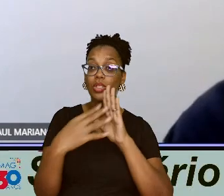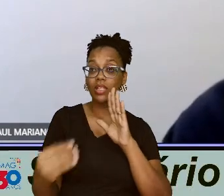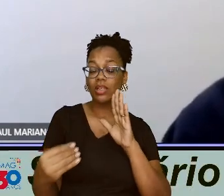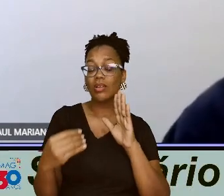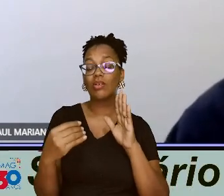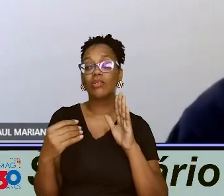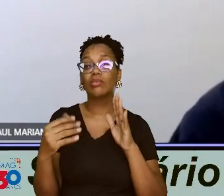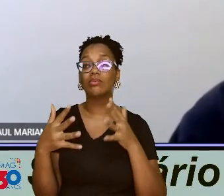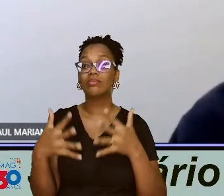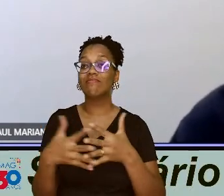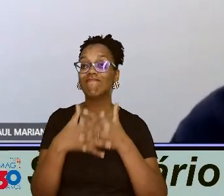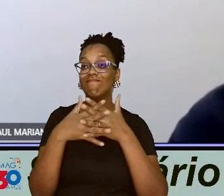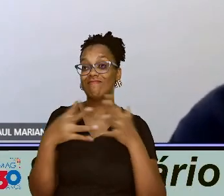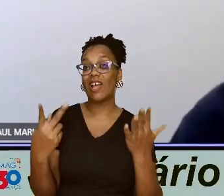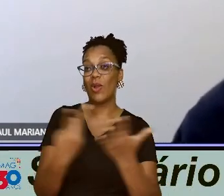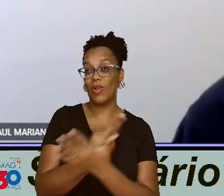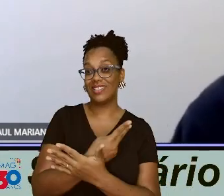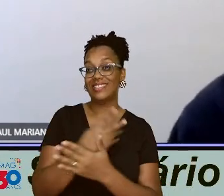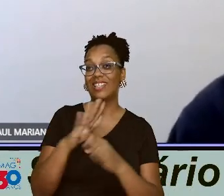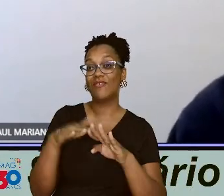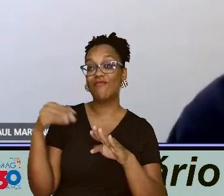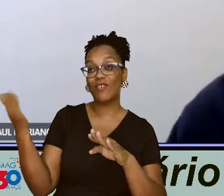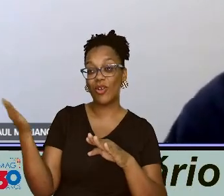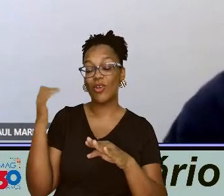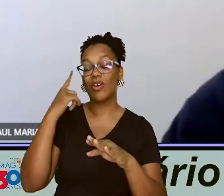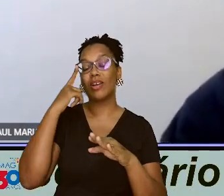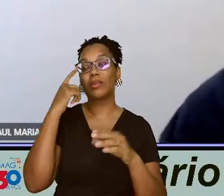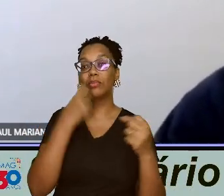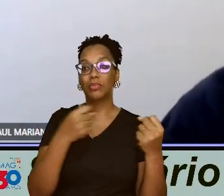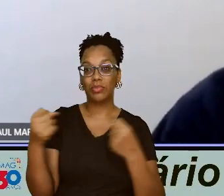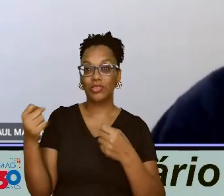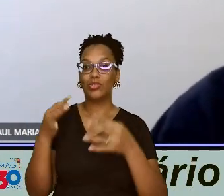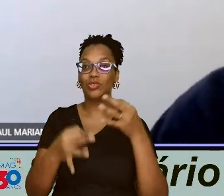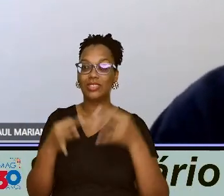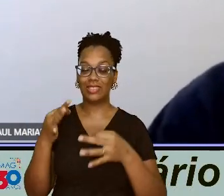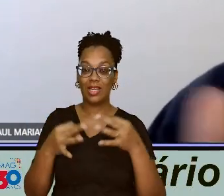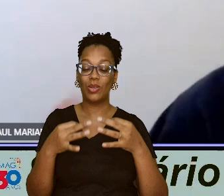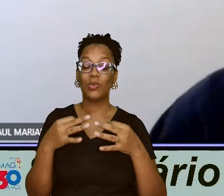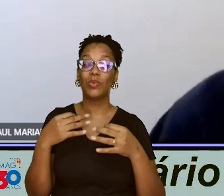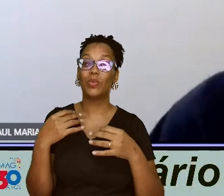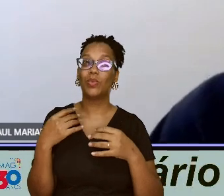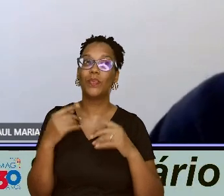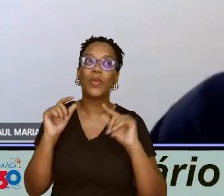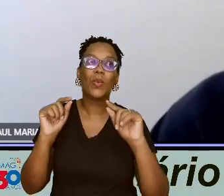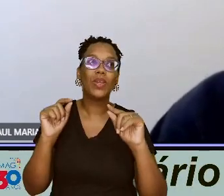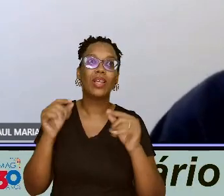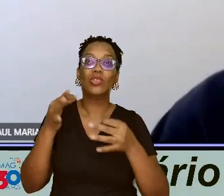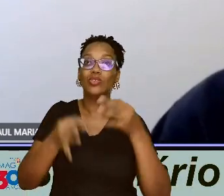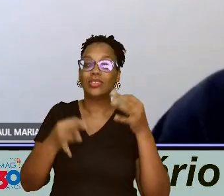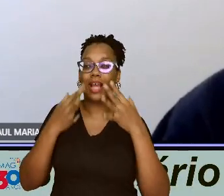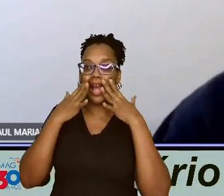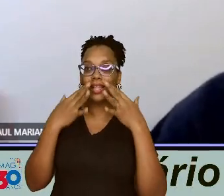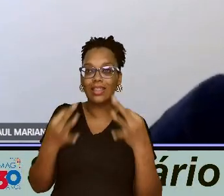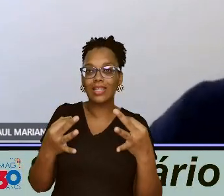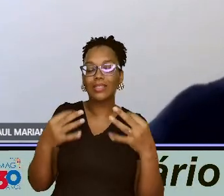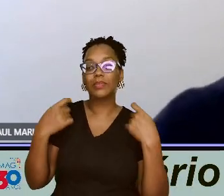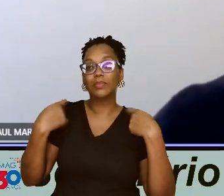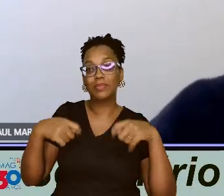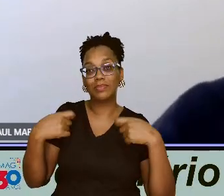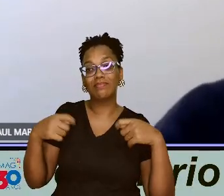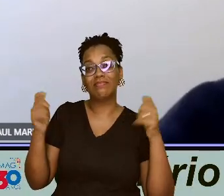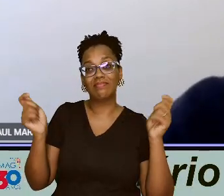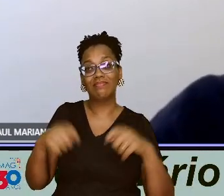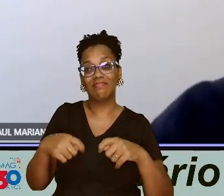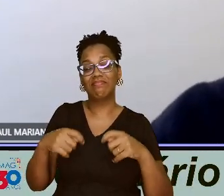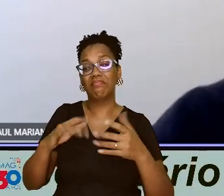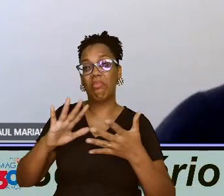que está acontecendo fora do Poder Judiciário, né, que o Judiciário, se não ficar atento a isso, pode se tornar